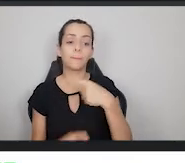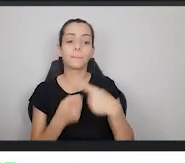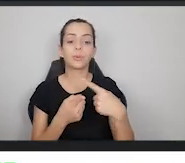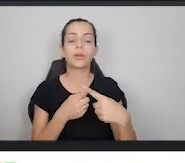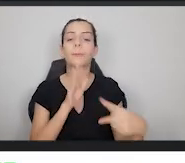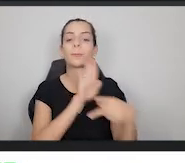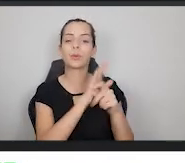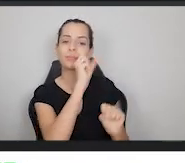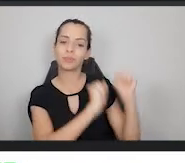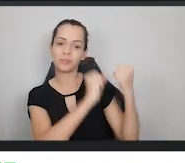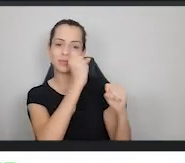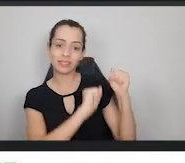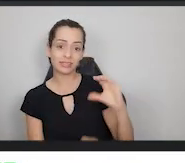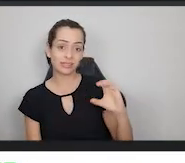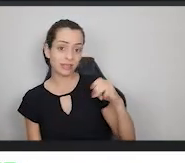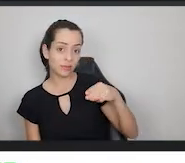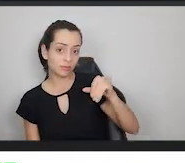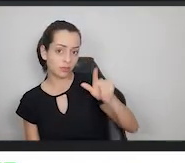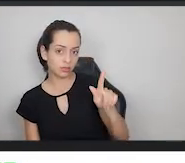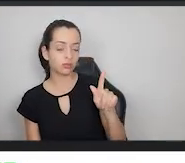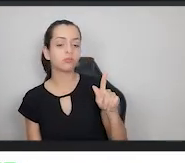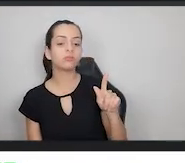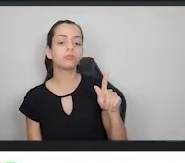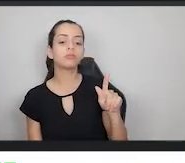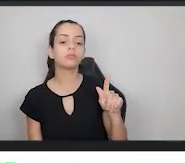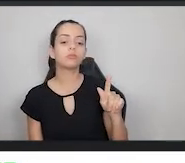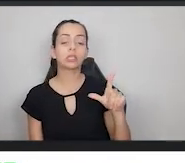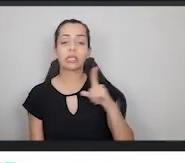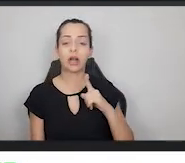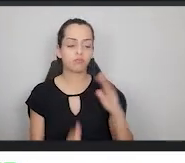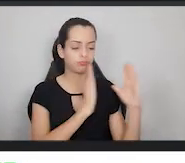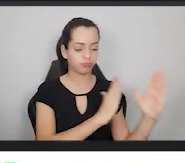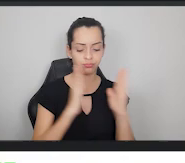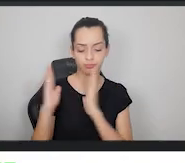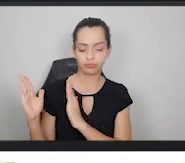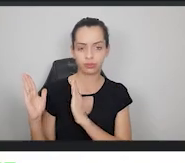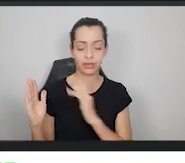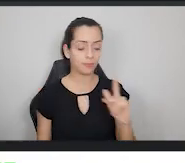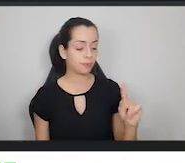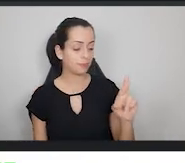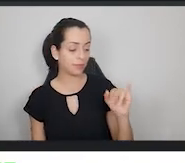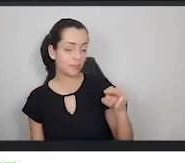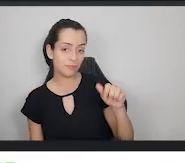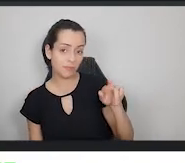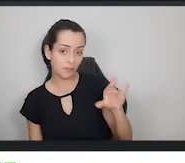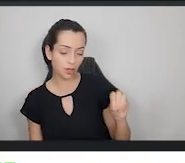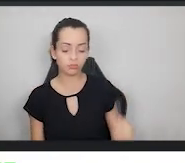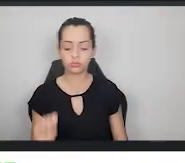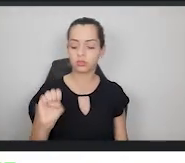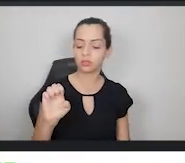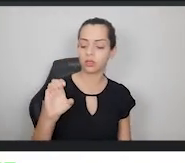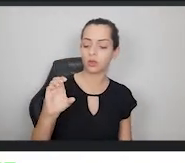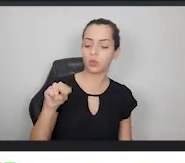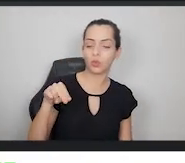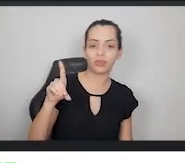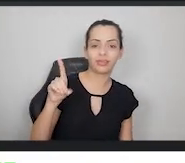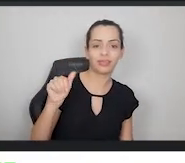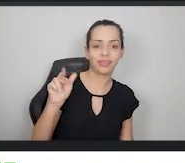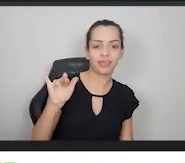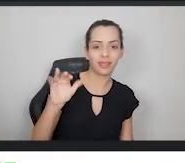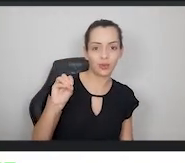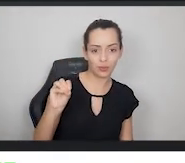13.8, 23 kV ou 34,5, como eu falei lá no início, e distribuindo aqui em 220